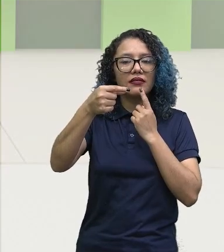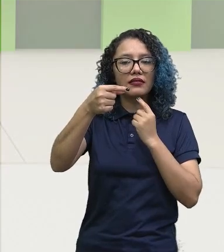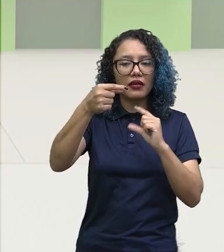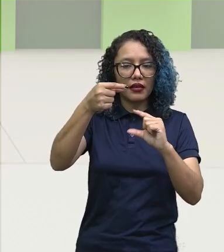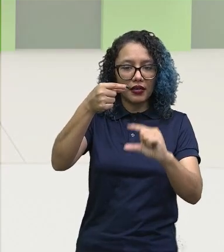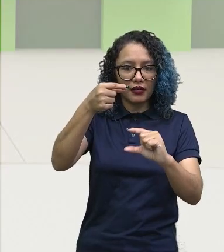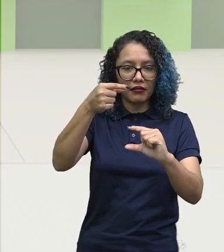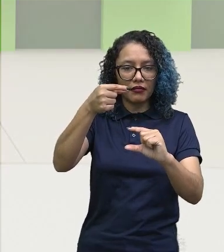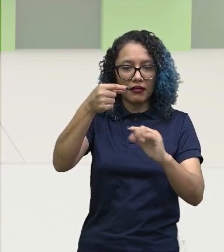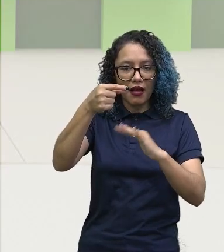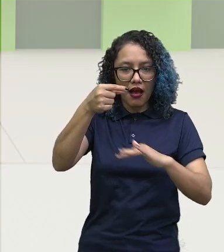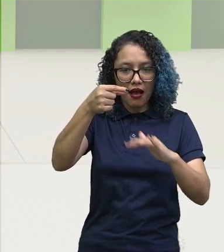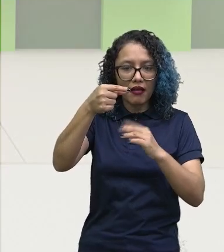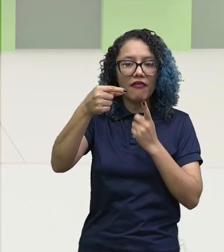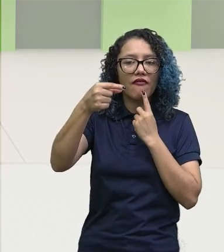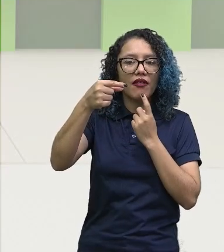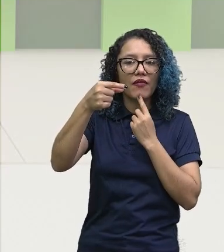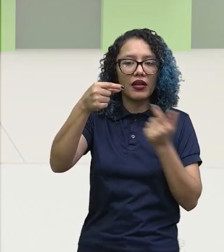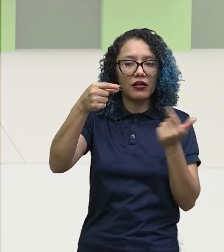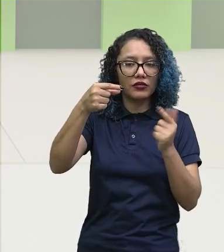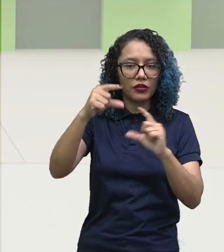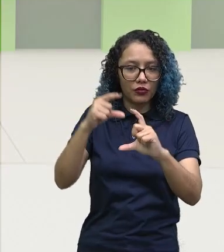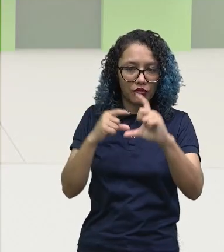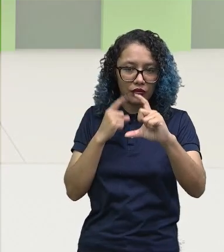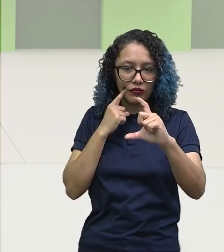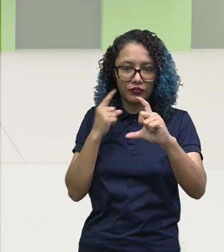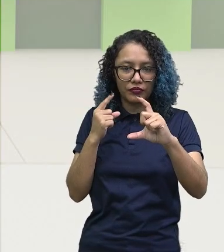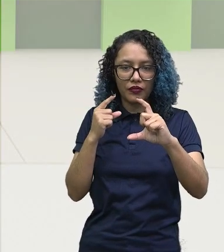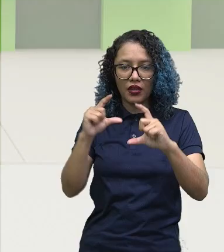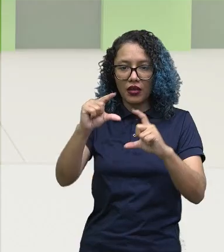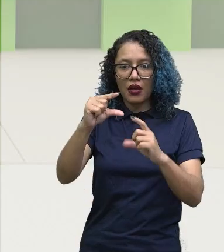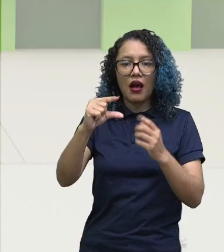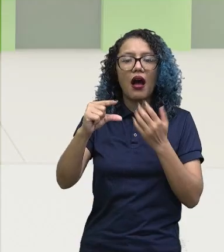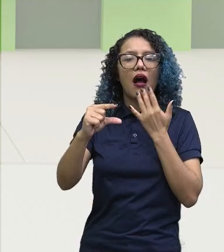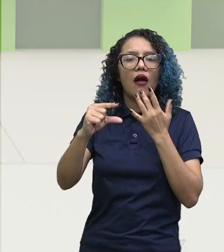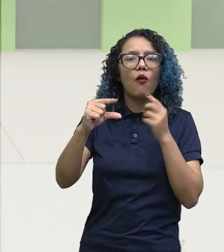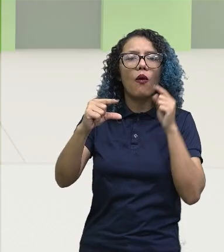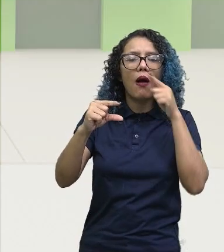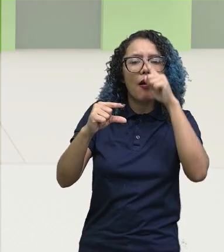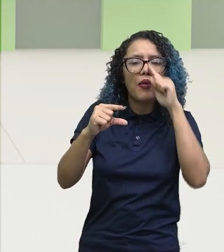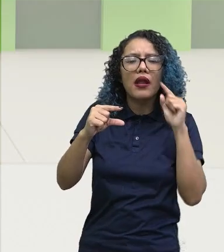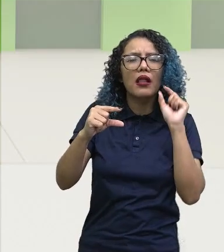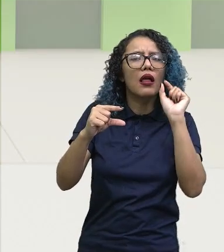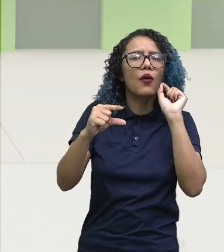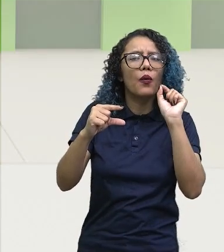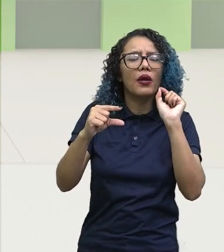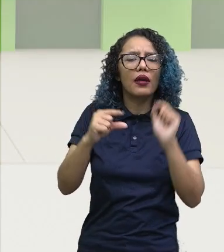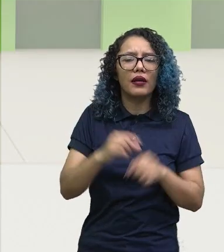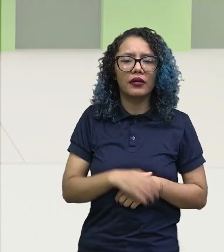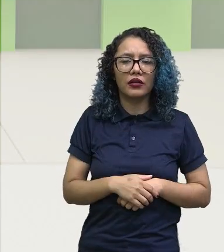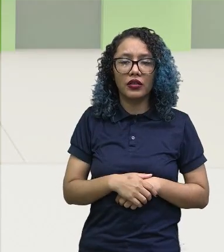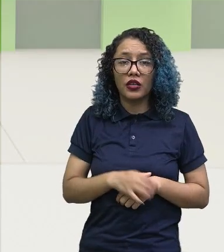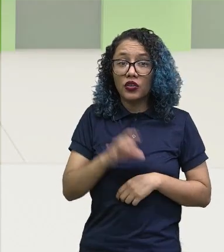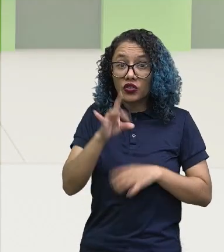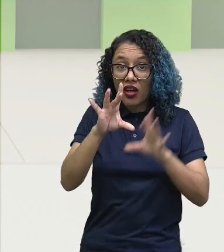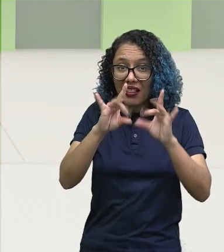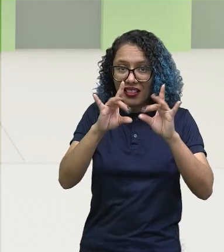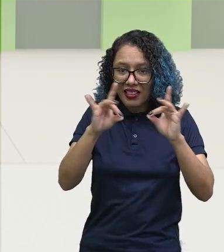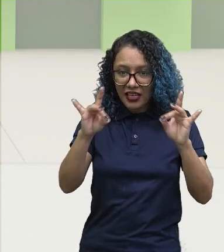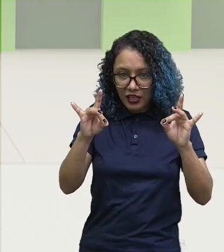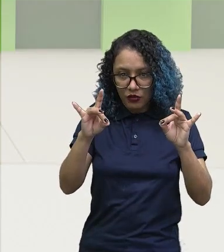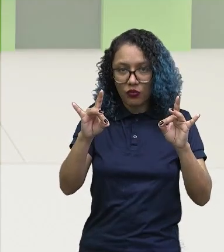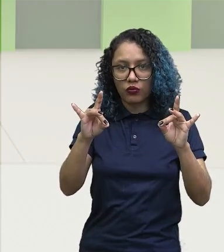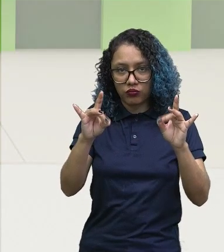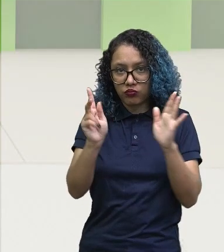parte vermelha do segundo tubo que você está observando. Essa parte amarela é somente a parte líquida do sangue, que é o